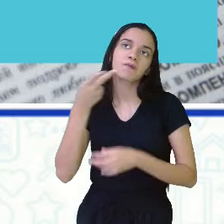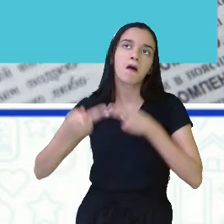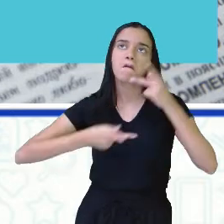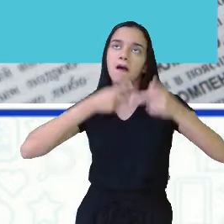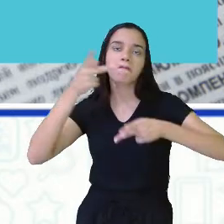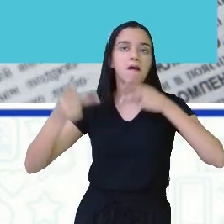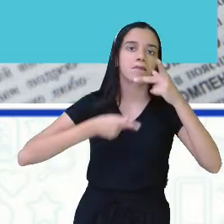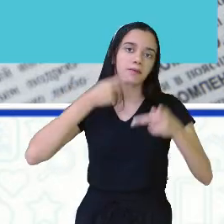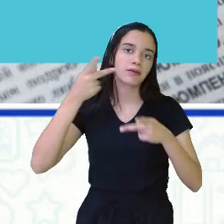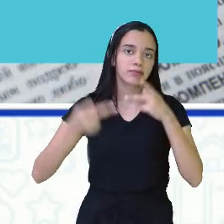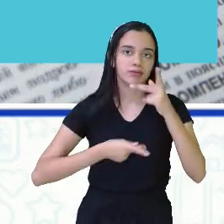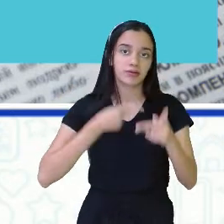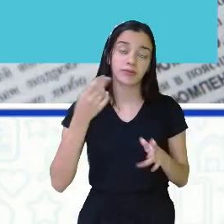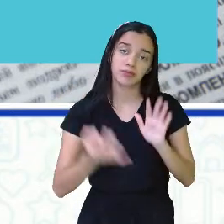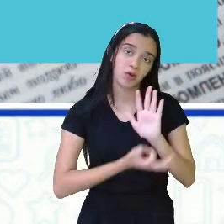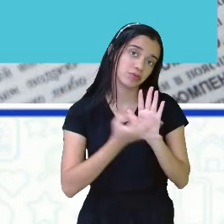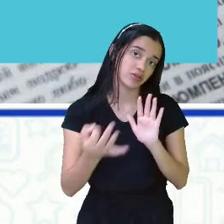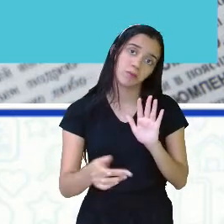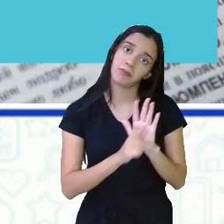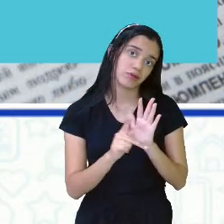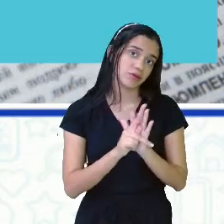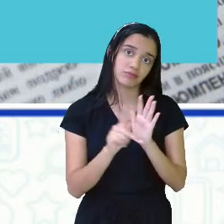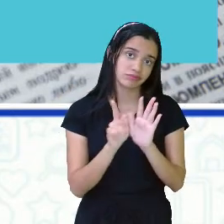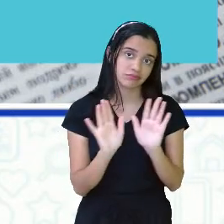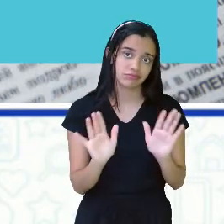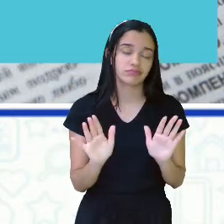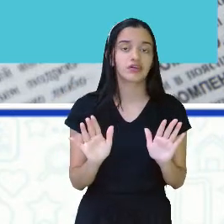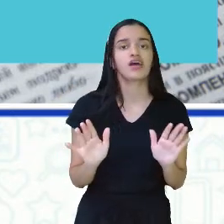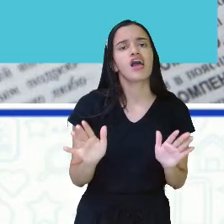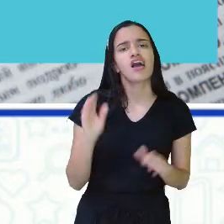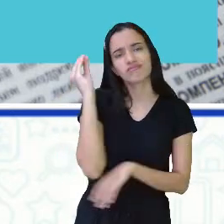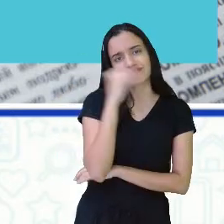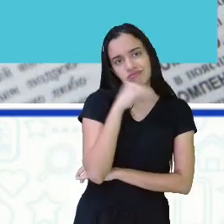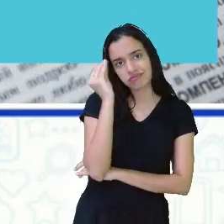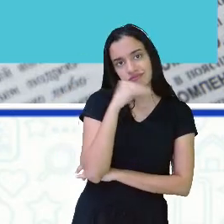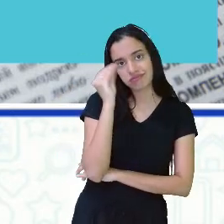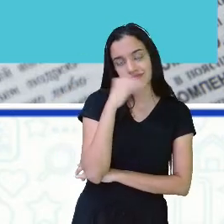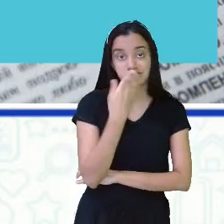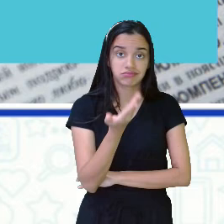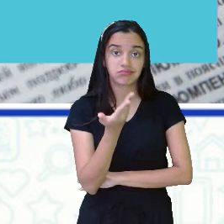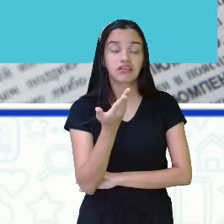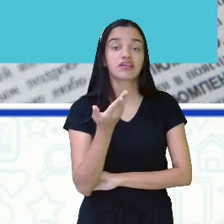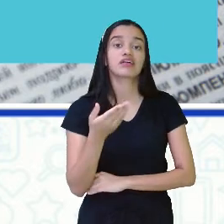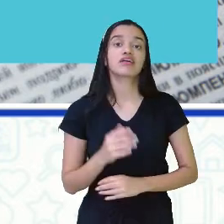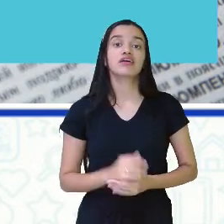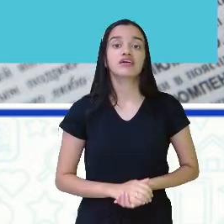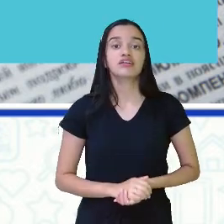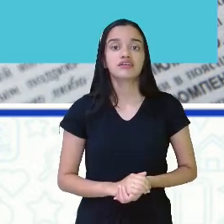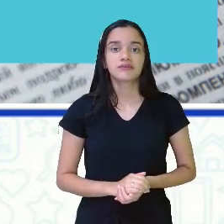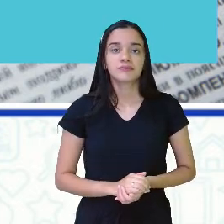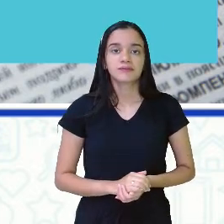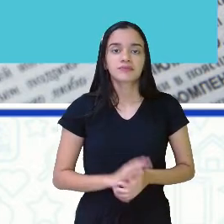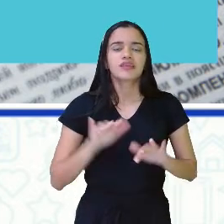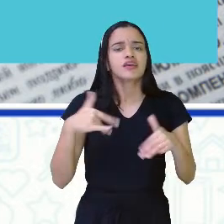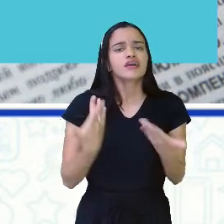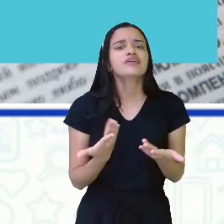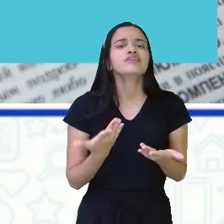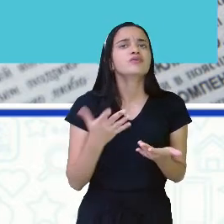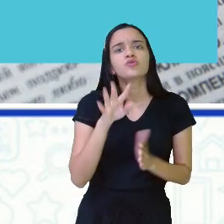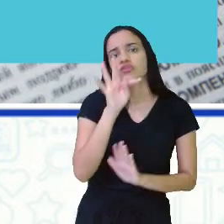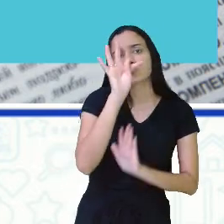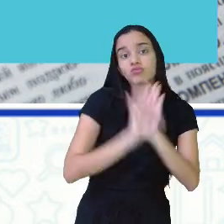a sua opinião de maneira fraca, né? De maneira superficial. Sendo um